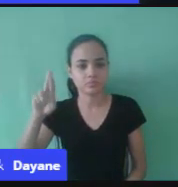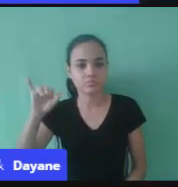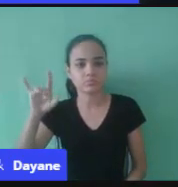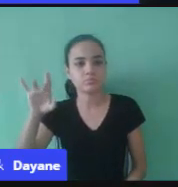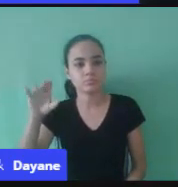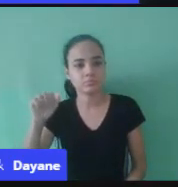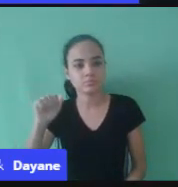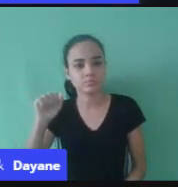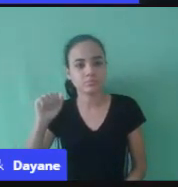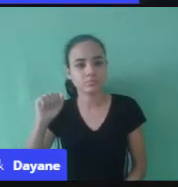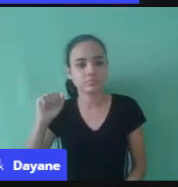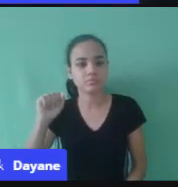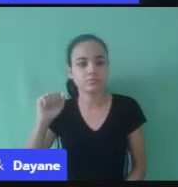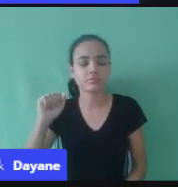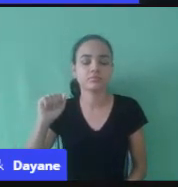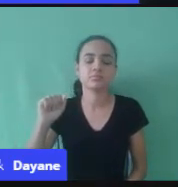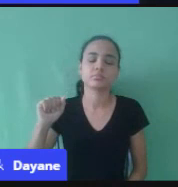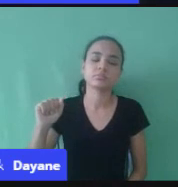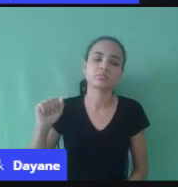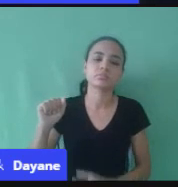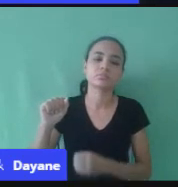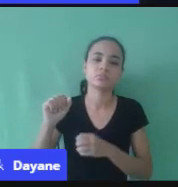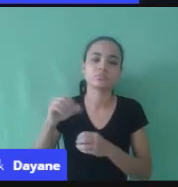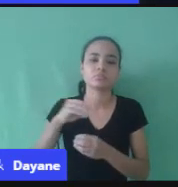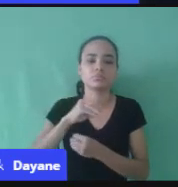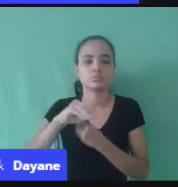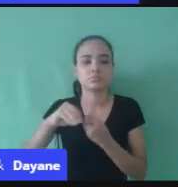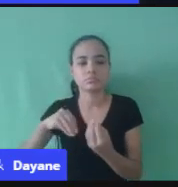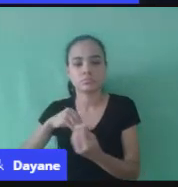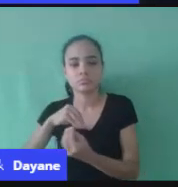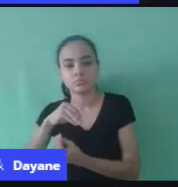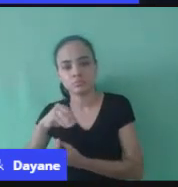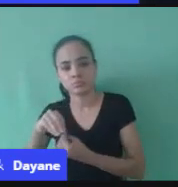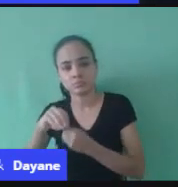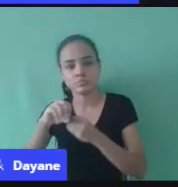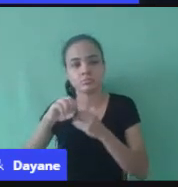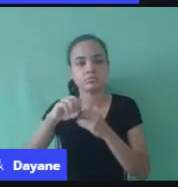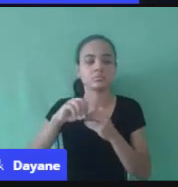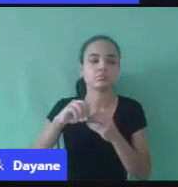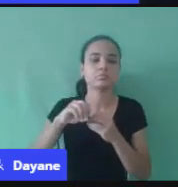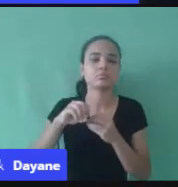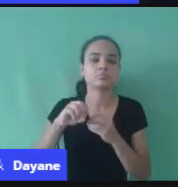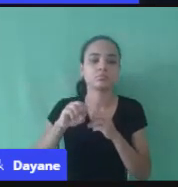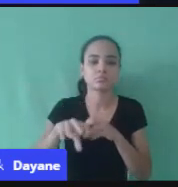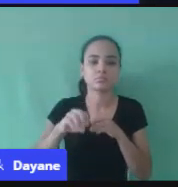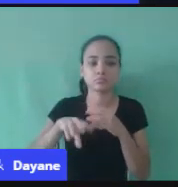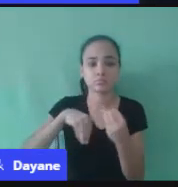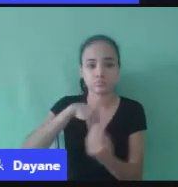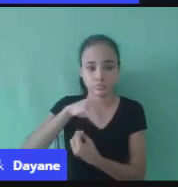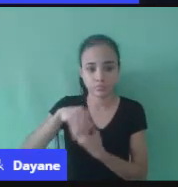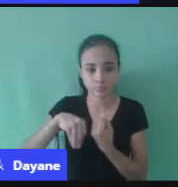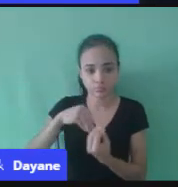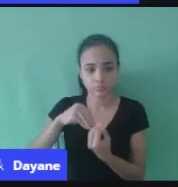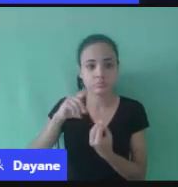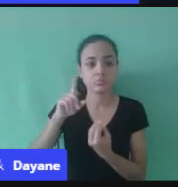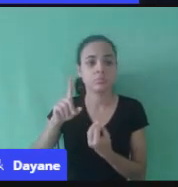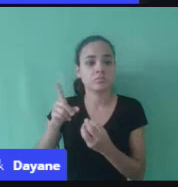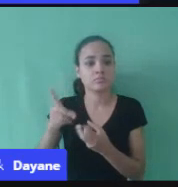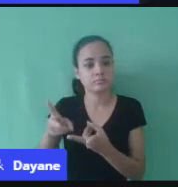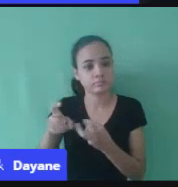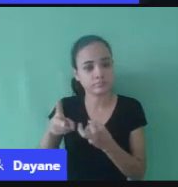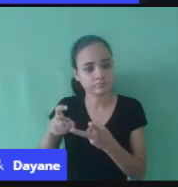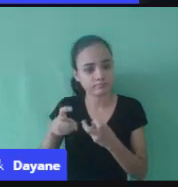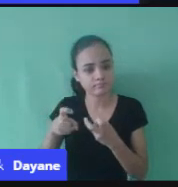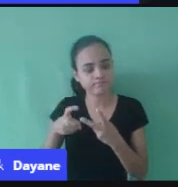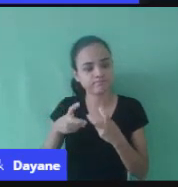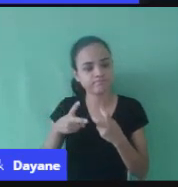possa ser atingida, como vem sendo buscada, vem sendo perseguida por nós diante das práticas de